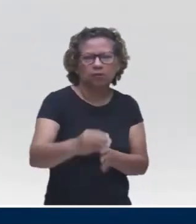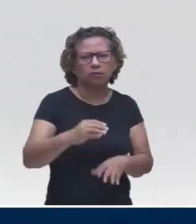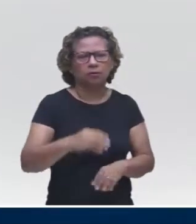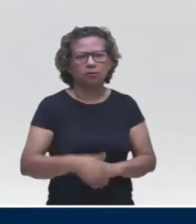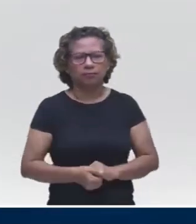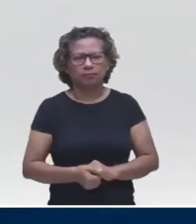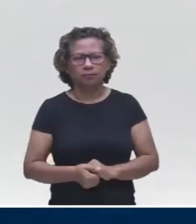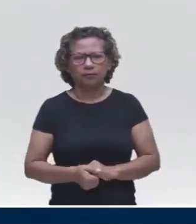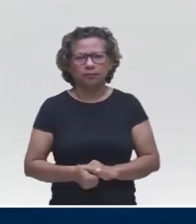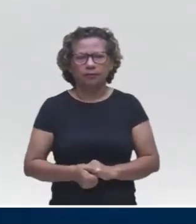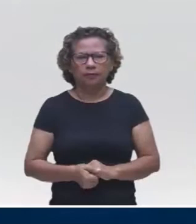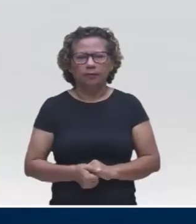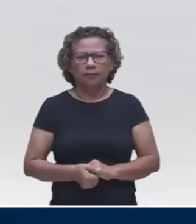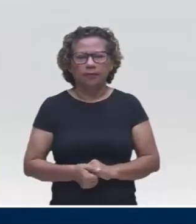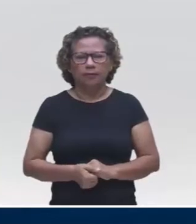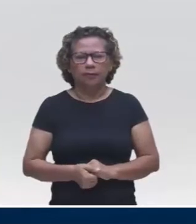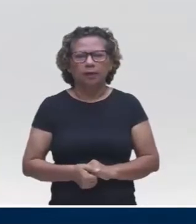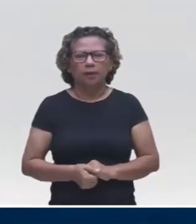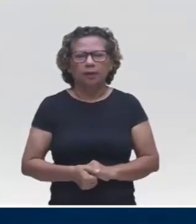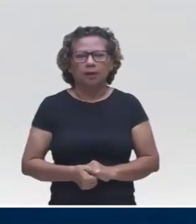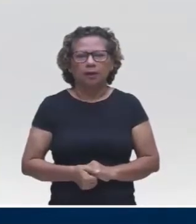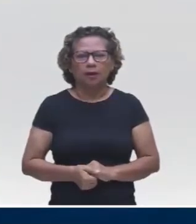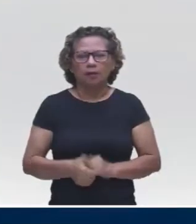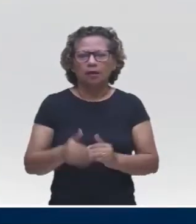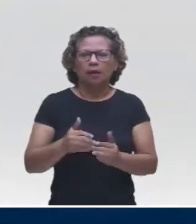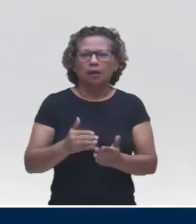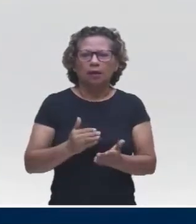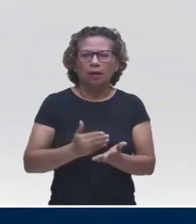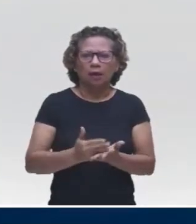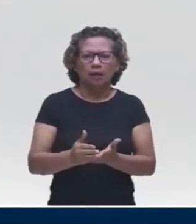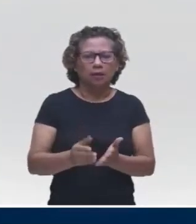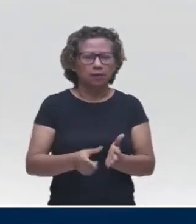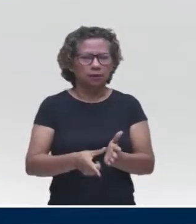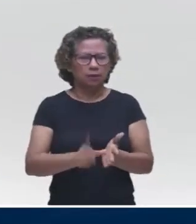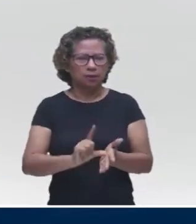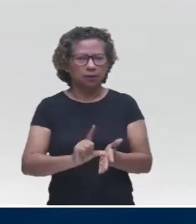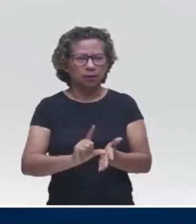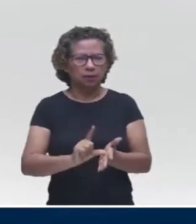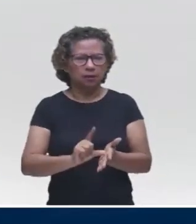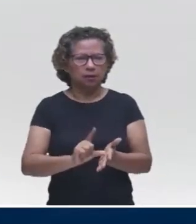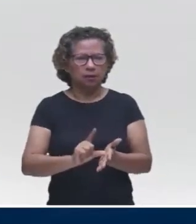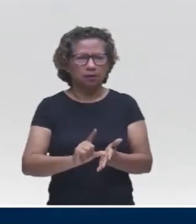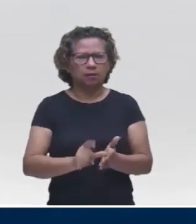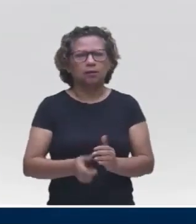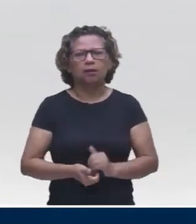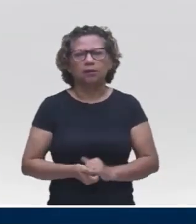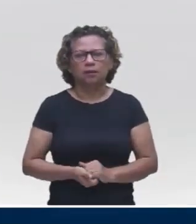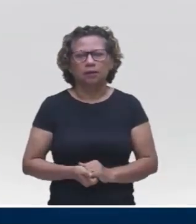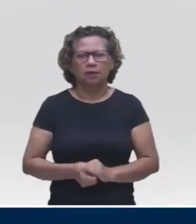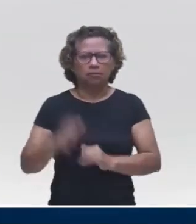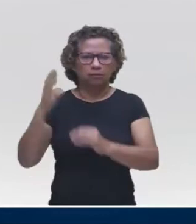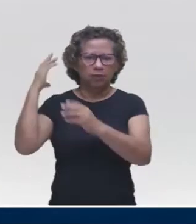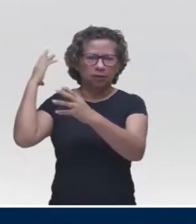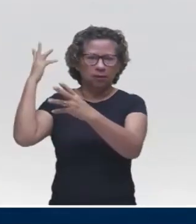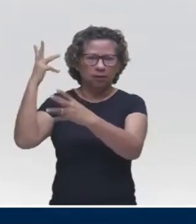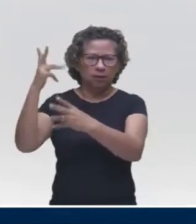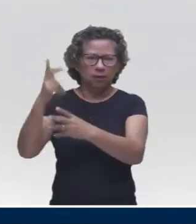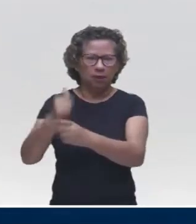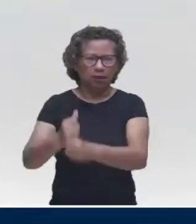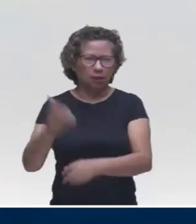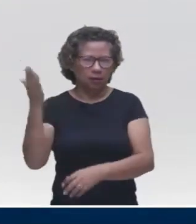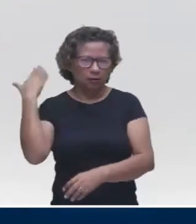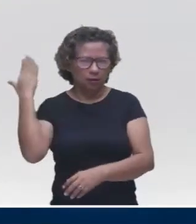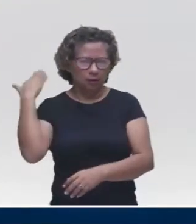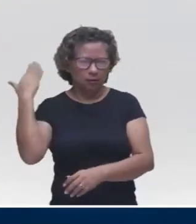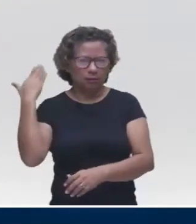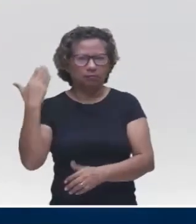Porém, antes de darmos início à nossa aula de hoje, vamos rever o que foi comentado na aula passada. É o momento da nossa revisão.